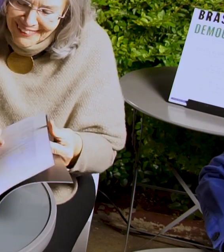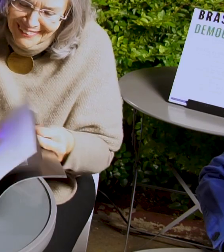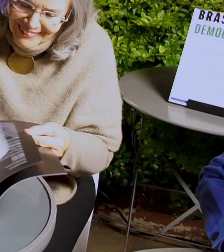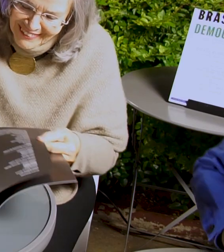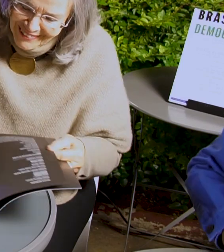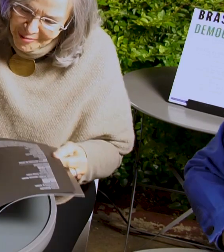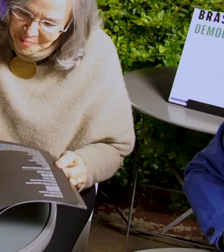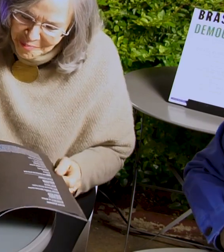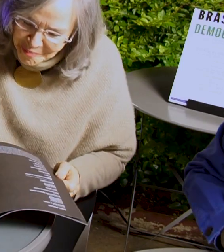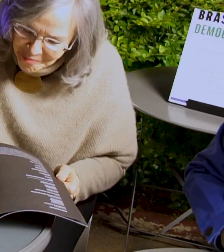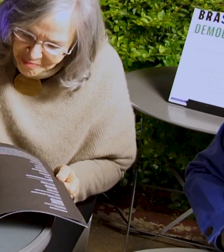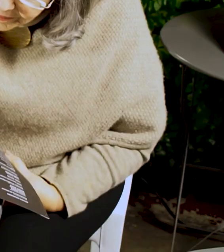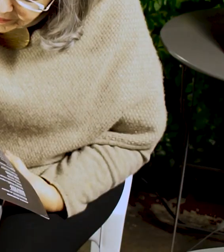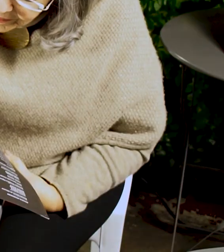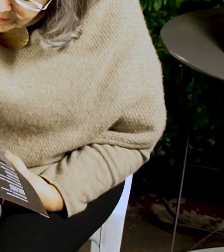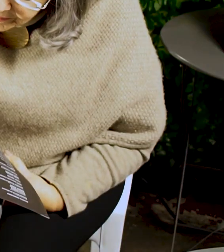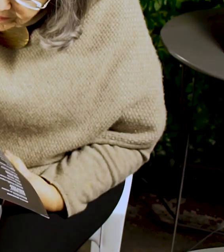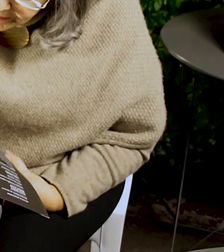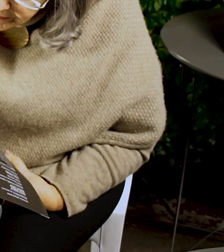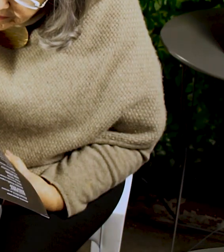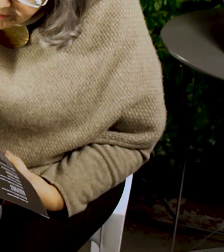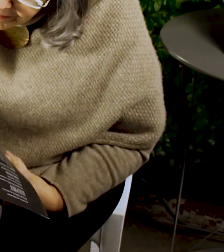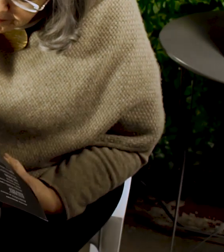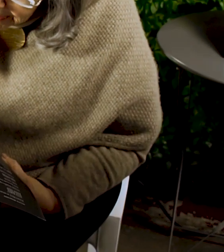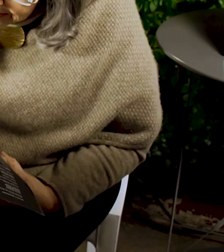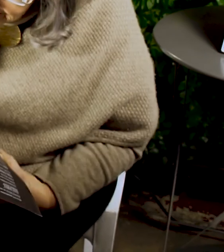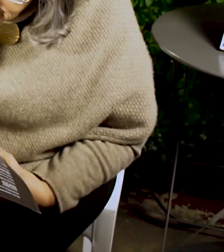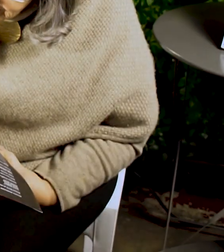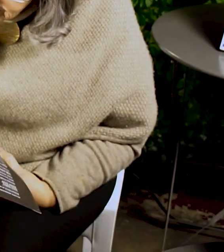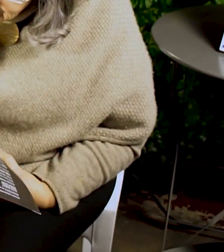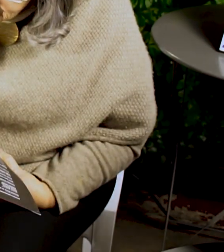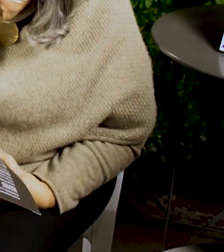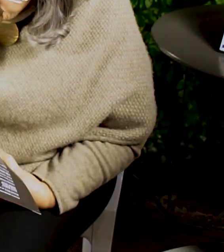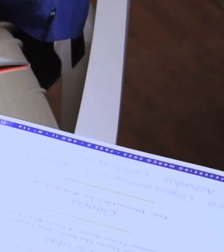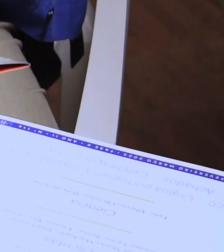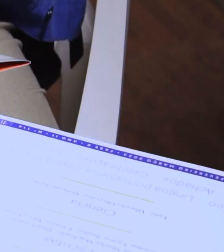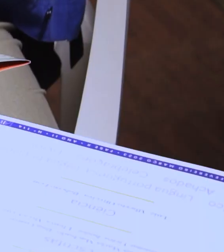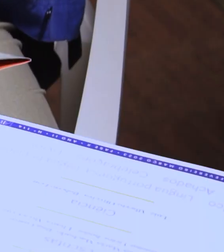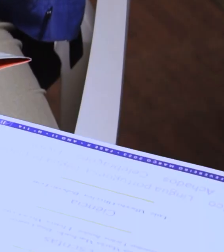Música